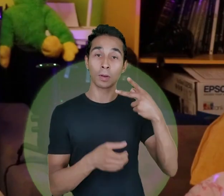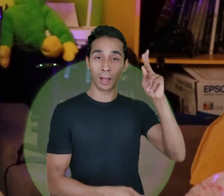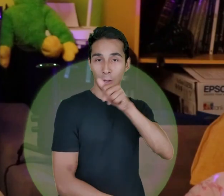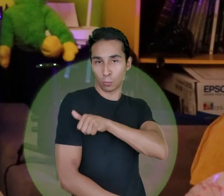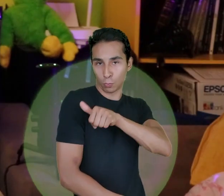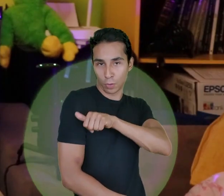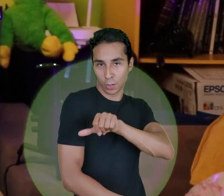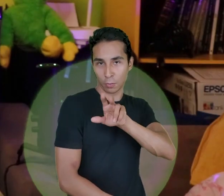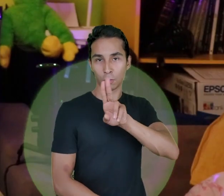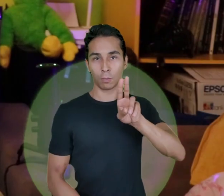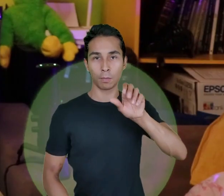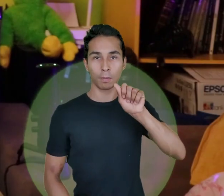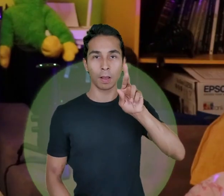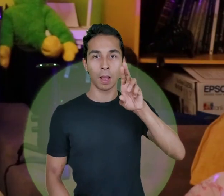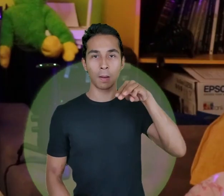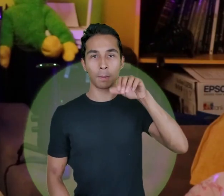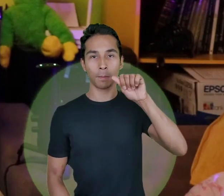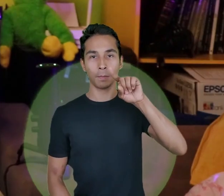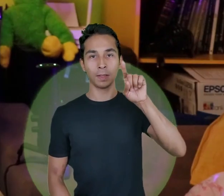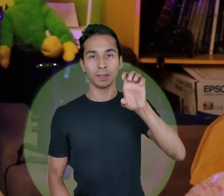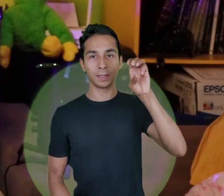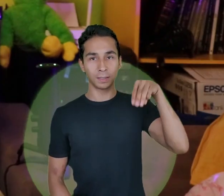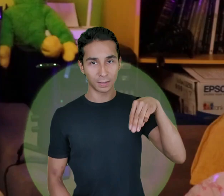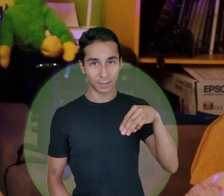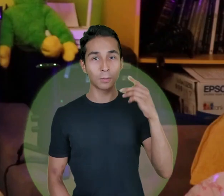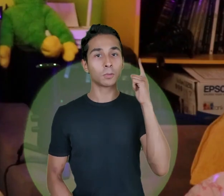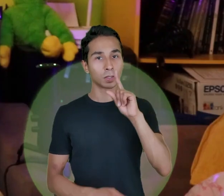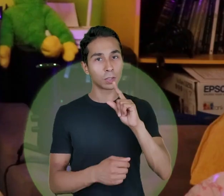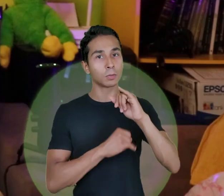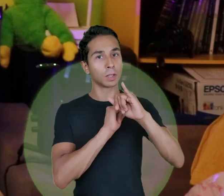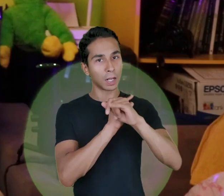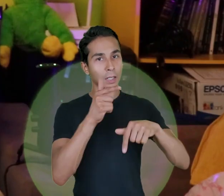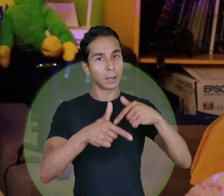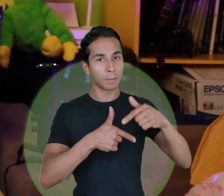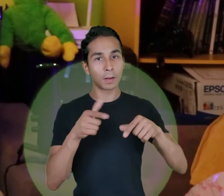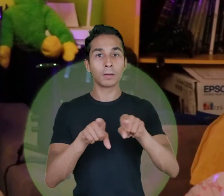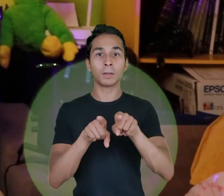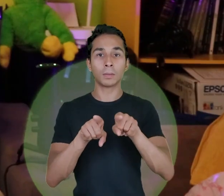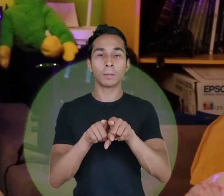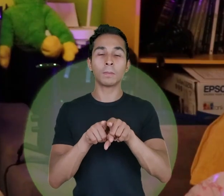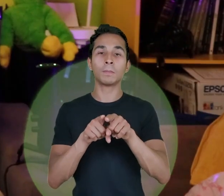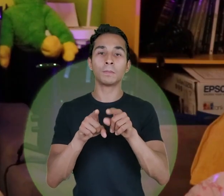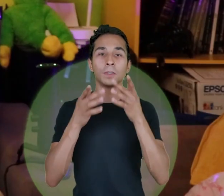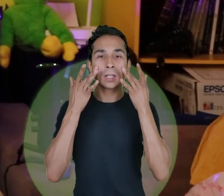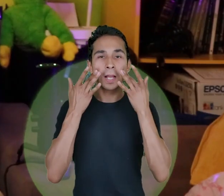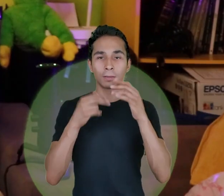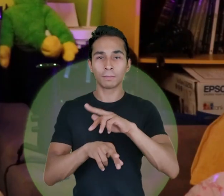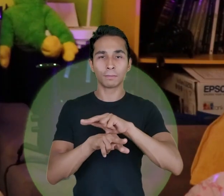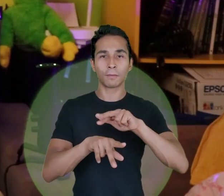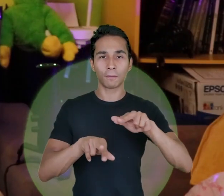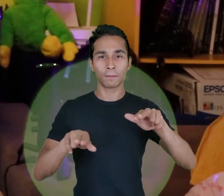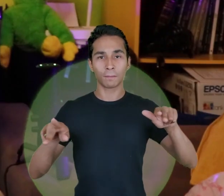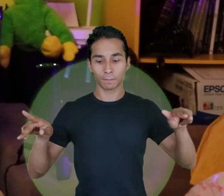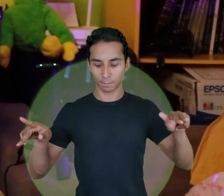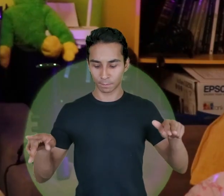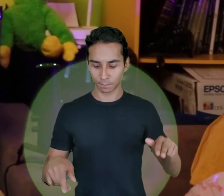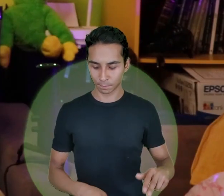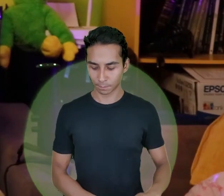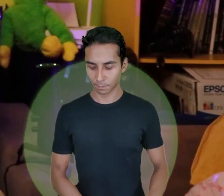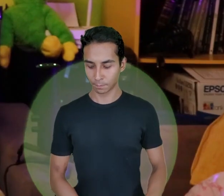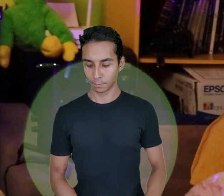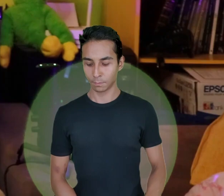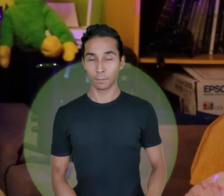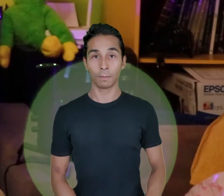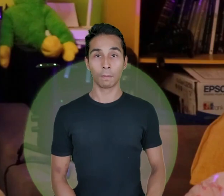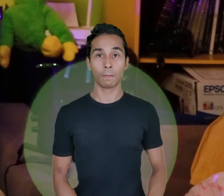Janeiro, também, que fez espetáculos. Diário de um Certo Artista, do Rodrigo Alcântara. Enfim, muitas pessoas, em especial vou